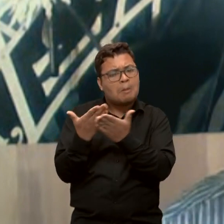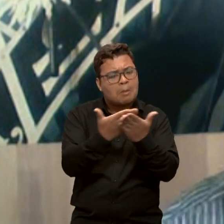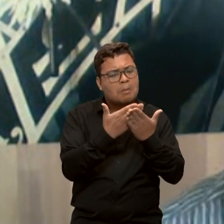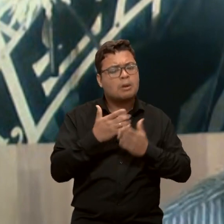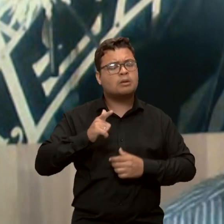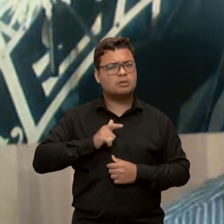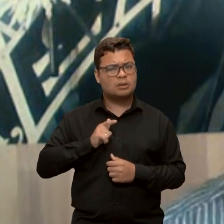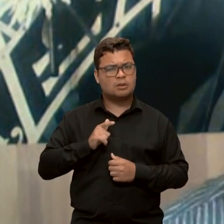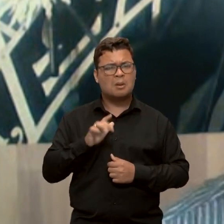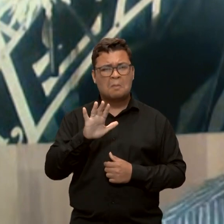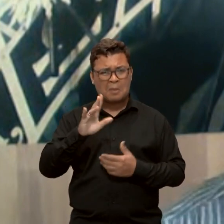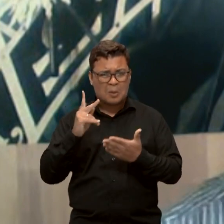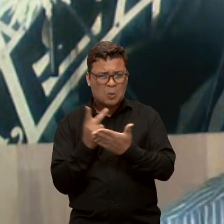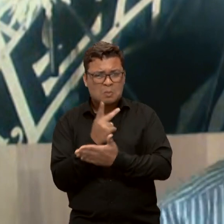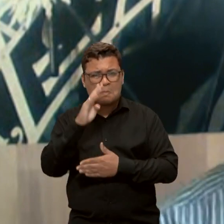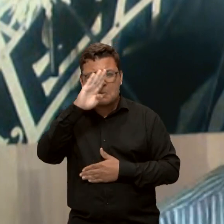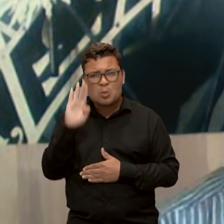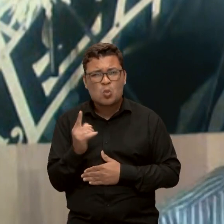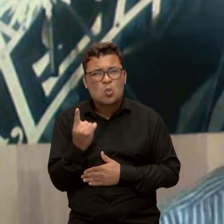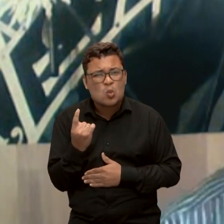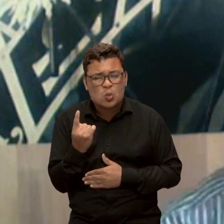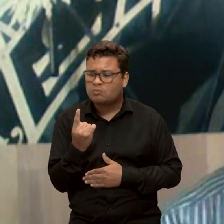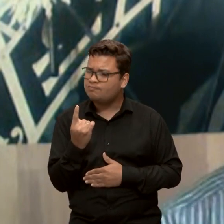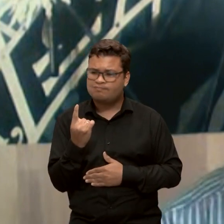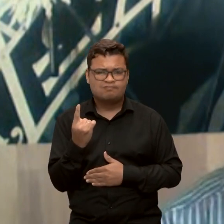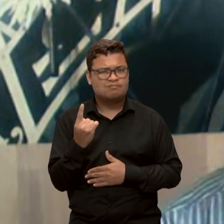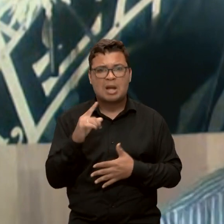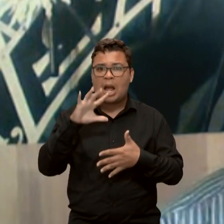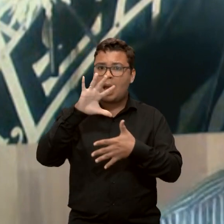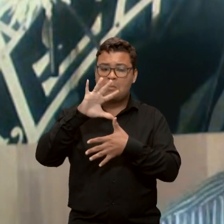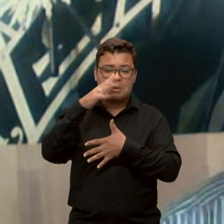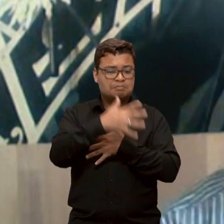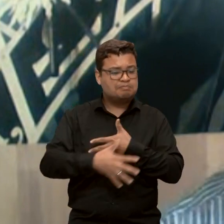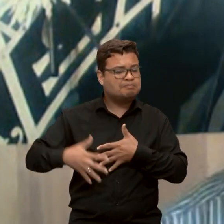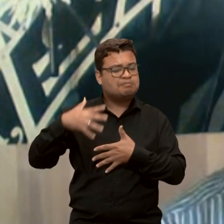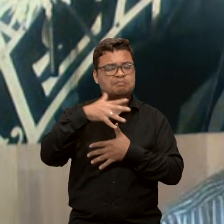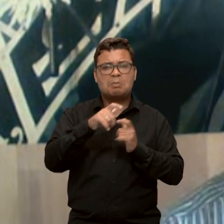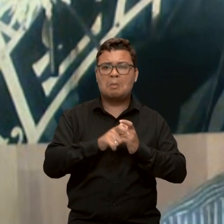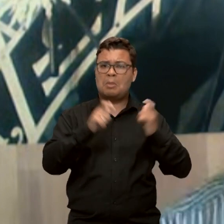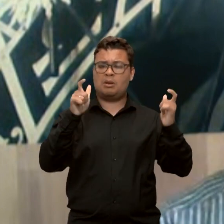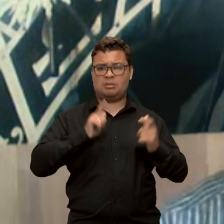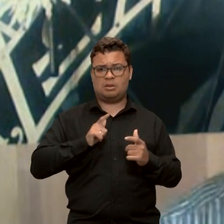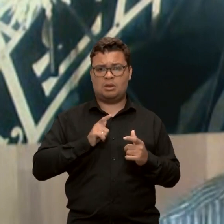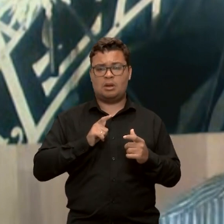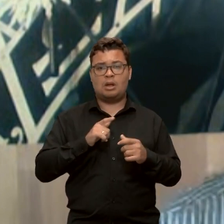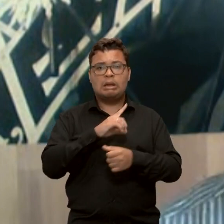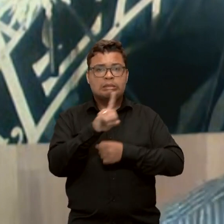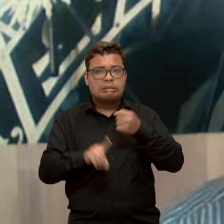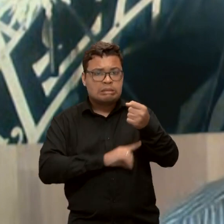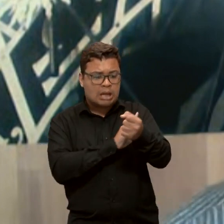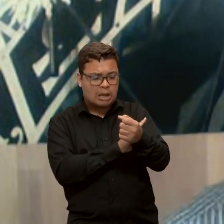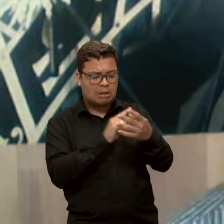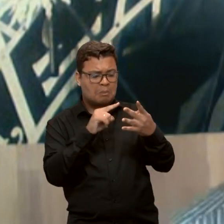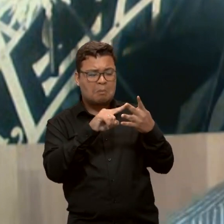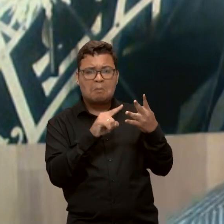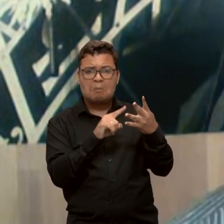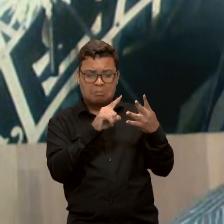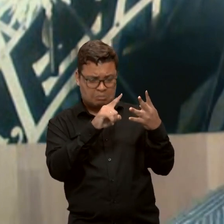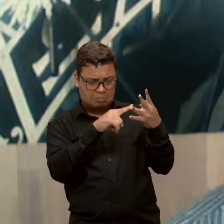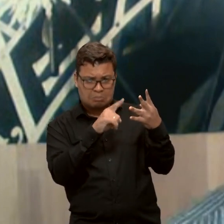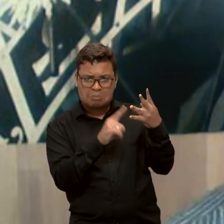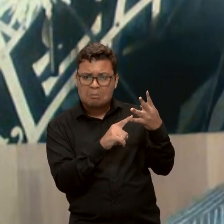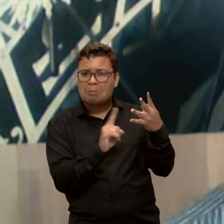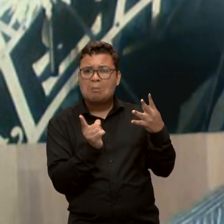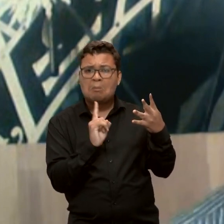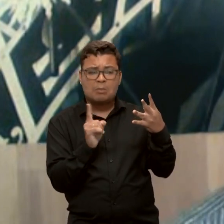2 e voltar a ter dengue 1? Essa é uma pergunta que a gente não sabe explicar bem ainda. A gente está conduzindo alguns estudos para tentar entender isso. E